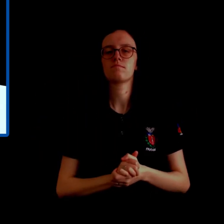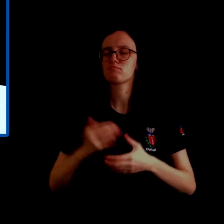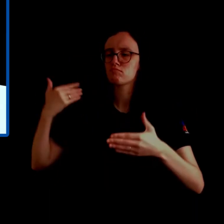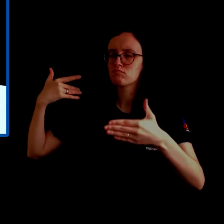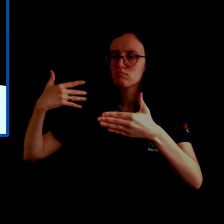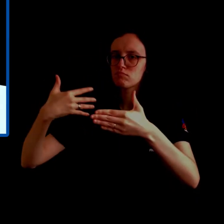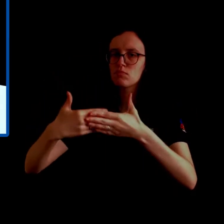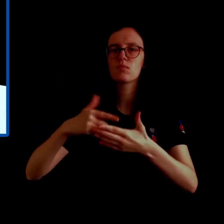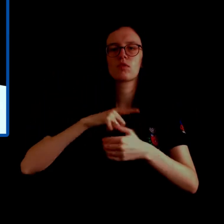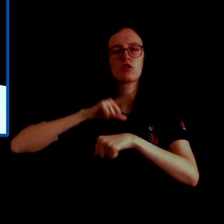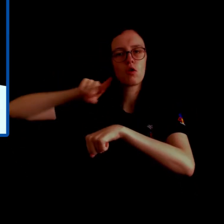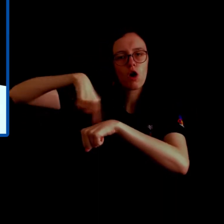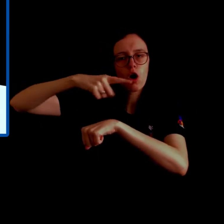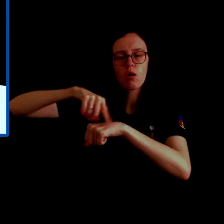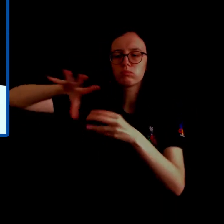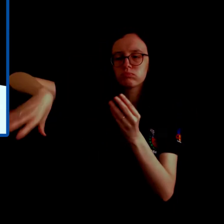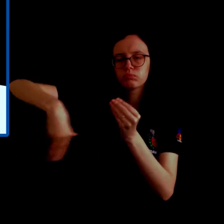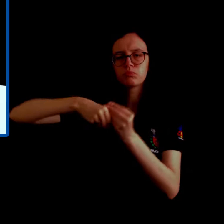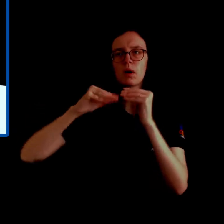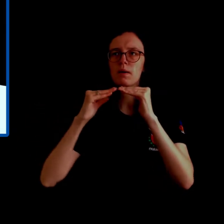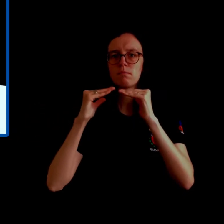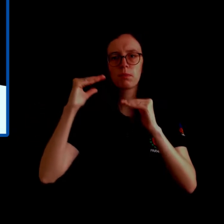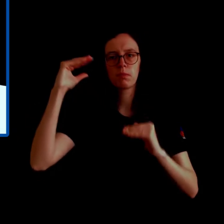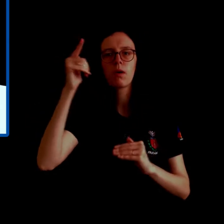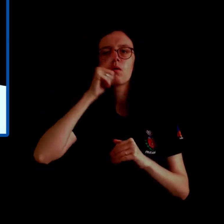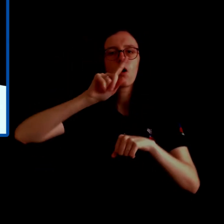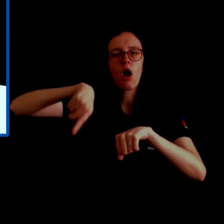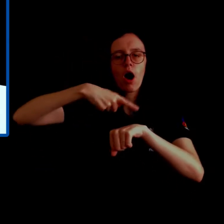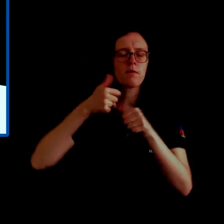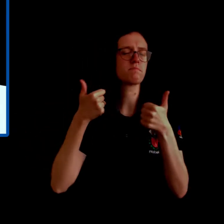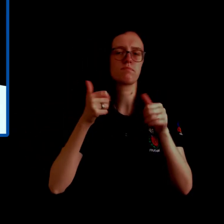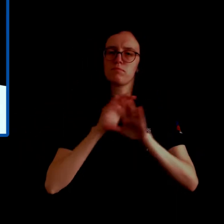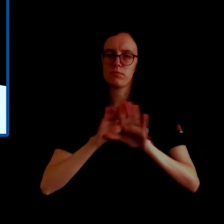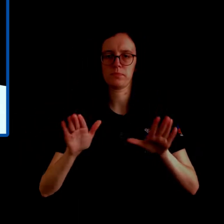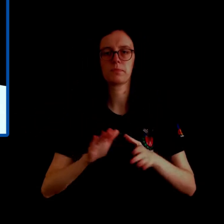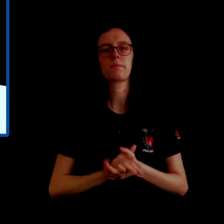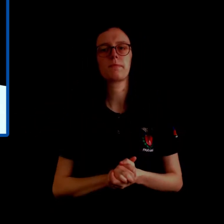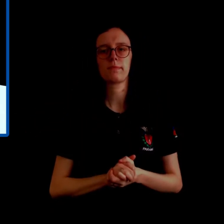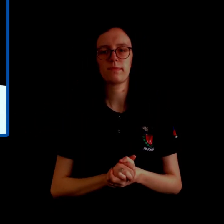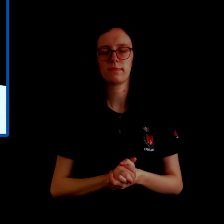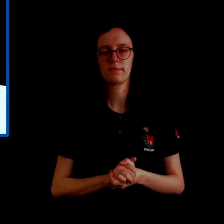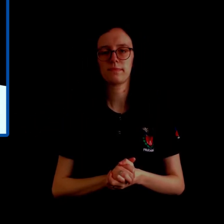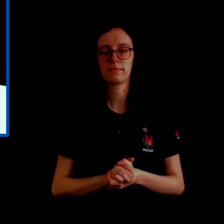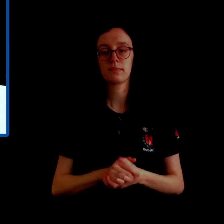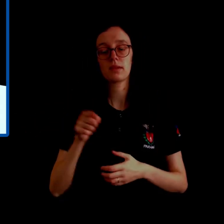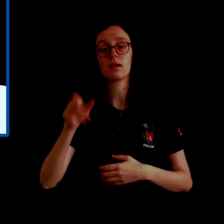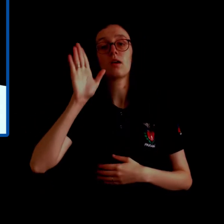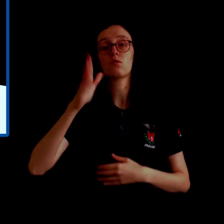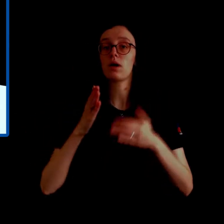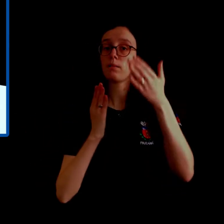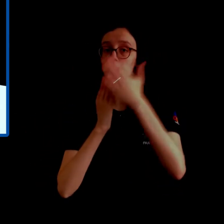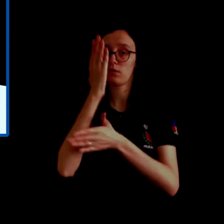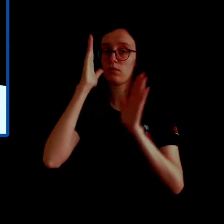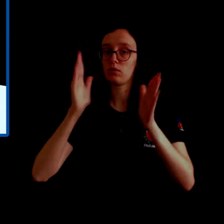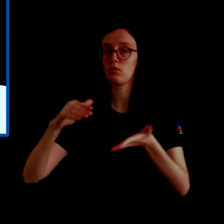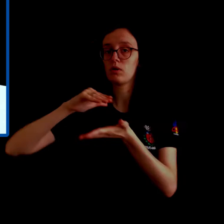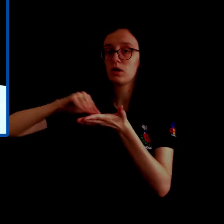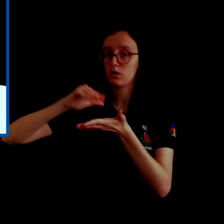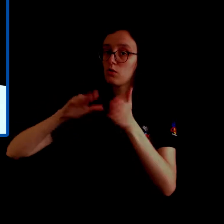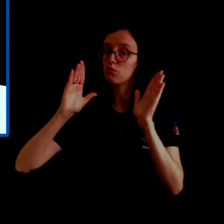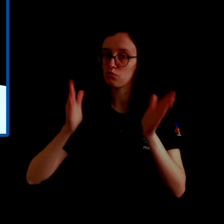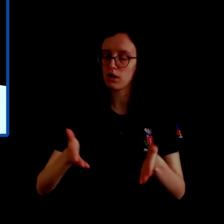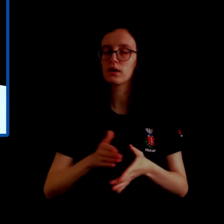valendo horas para elevação, para contar para sua carga horária e tudo mais. Isso já está aprovado pelo secretário,